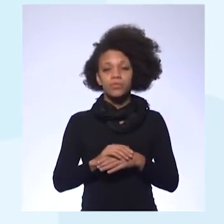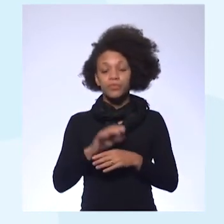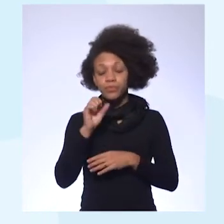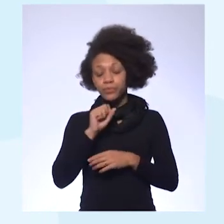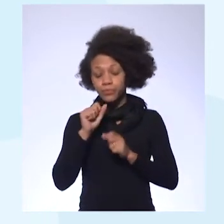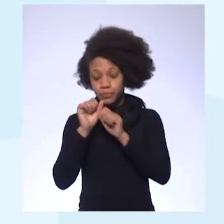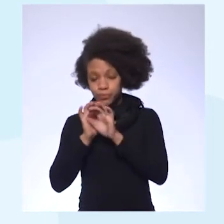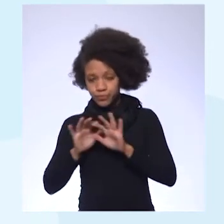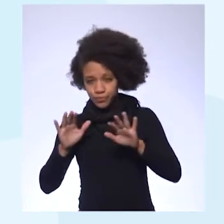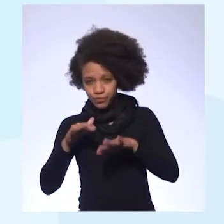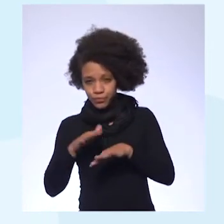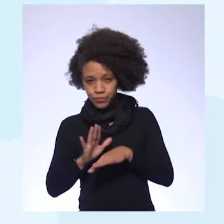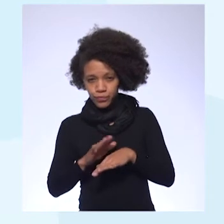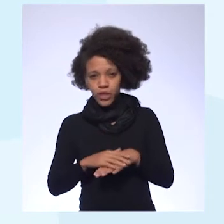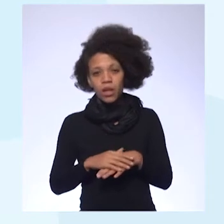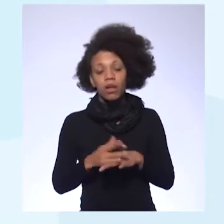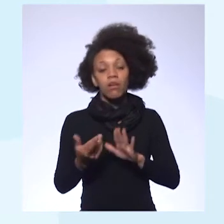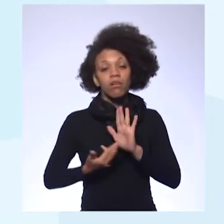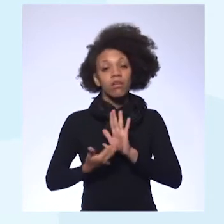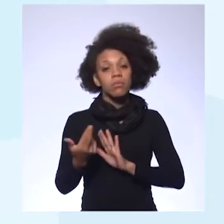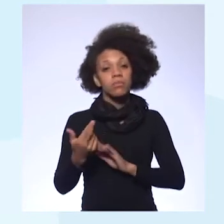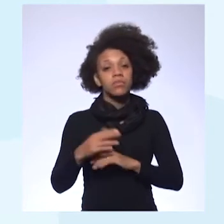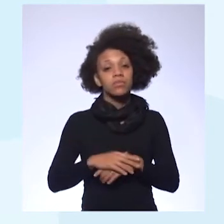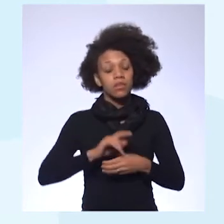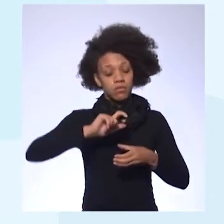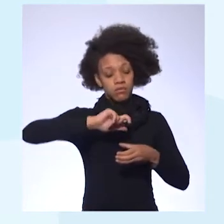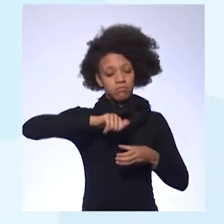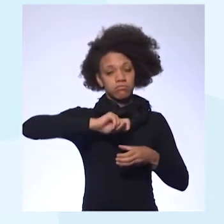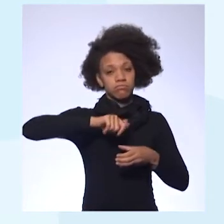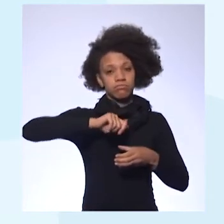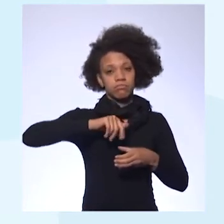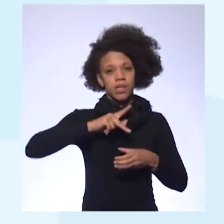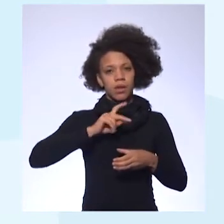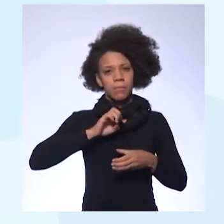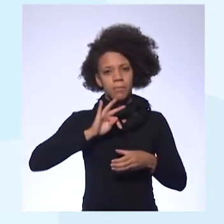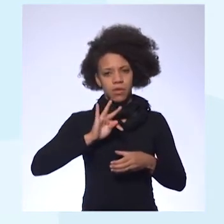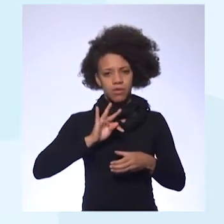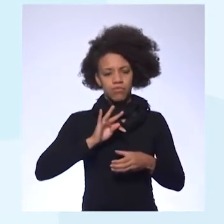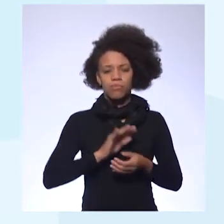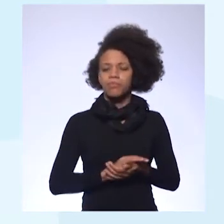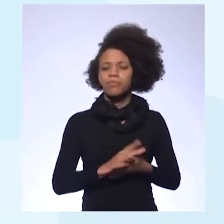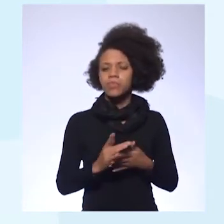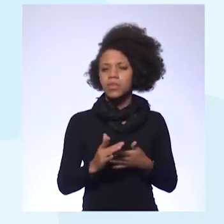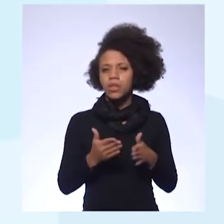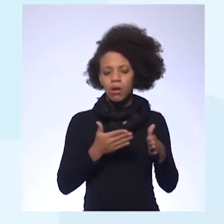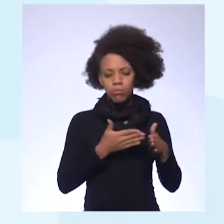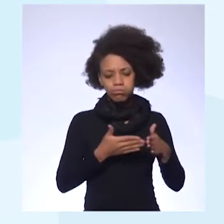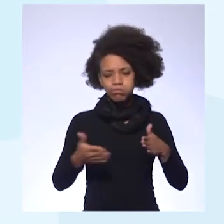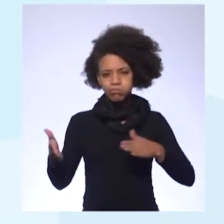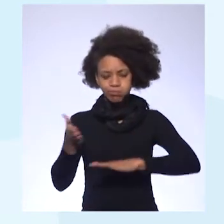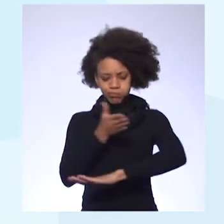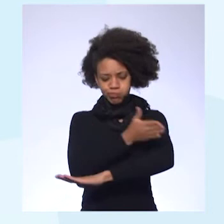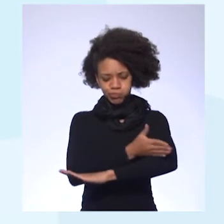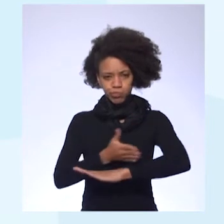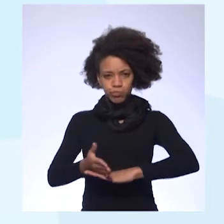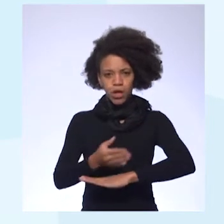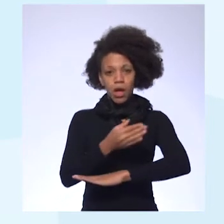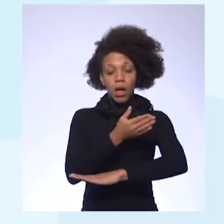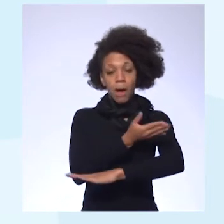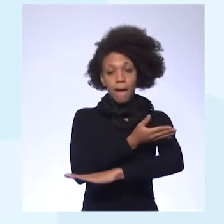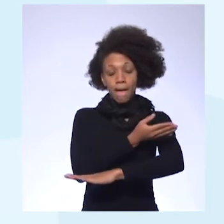claro representa aí a embalagem PET. E a gente consegue fazer uma linha do tempo, começando em